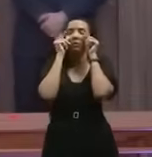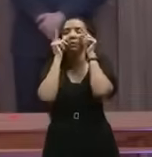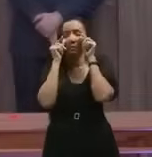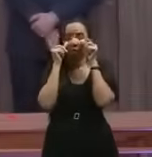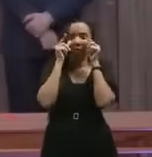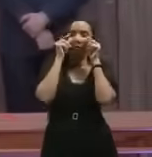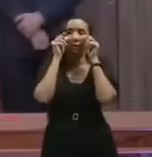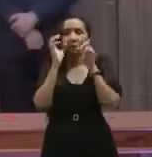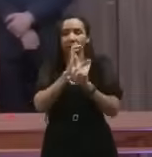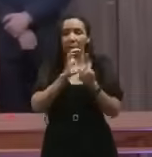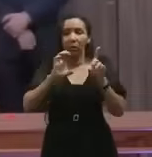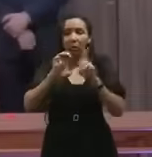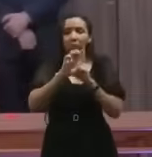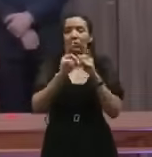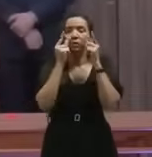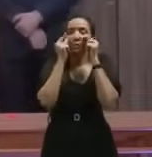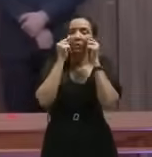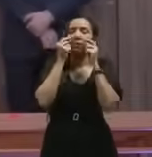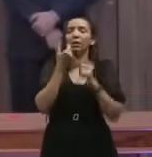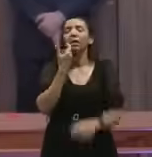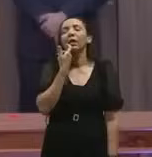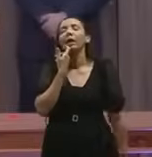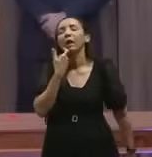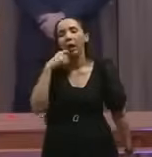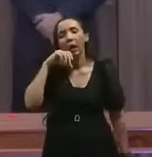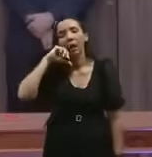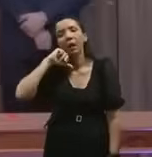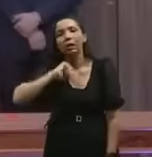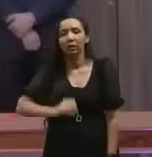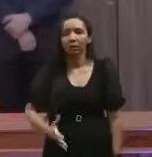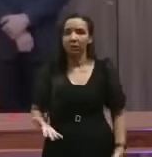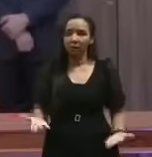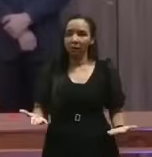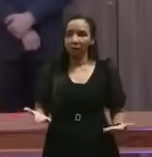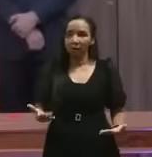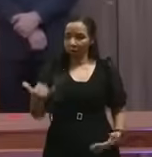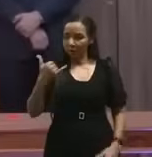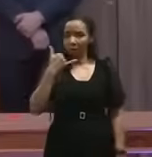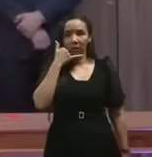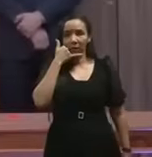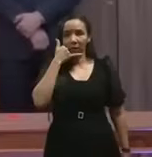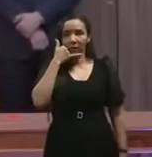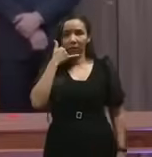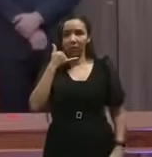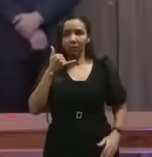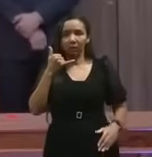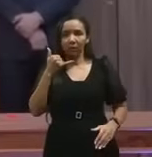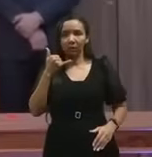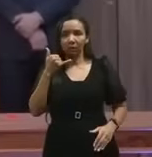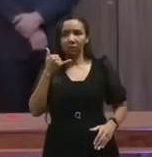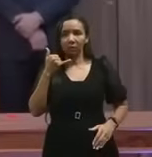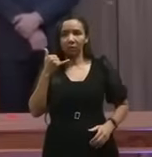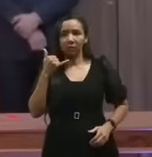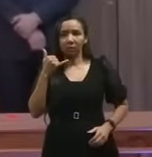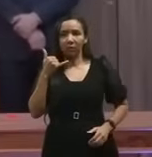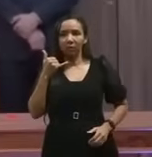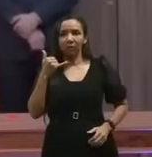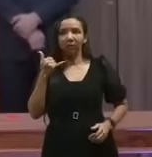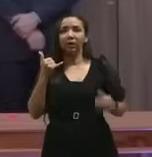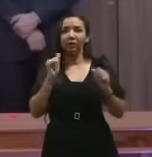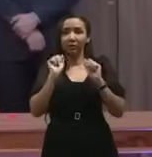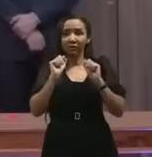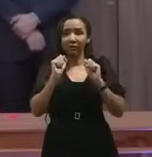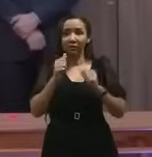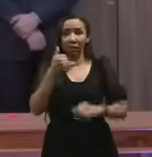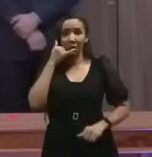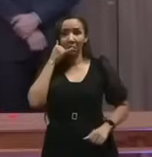é todinho tem deles que bota até o celular dentro da Bíblia olha miserável tu tu vai tu tá pensando que